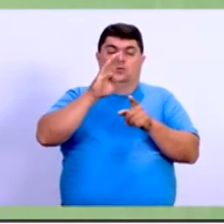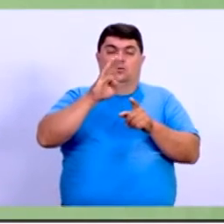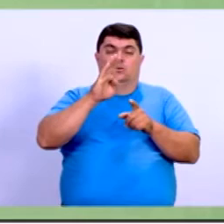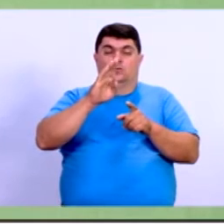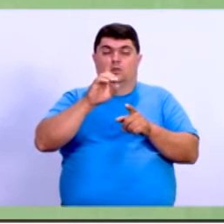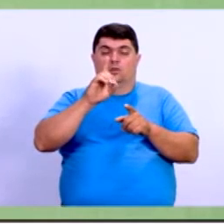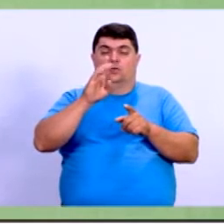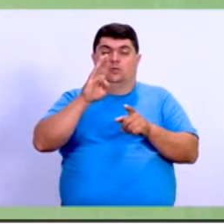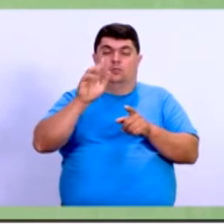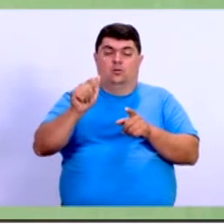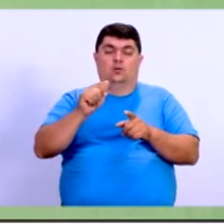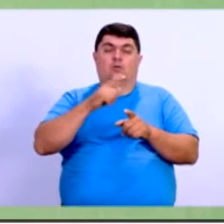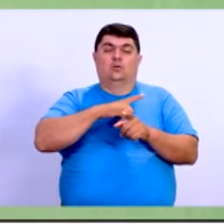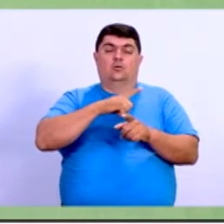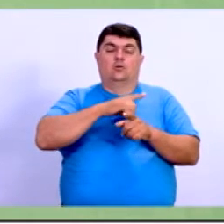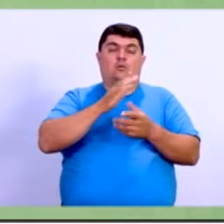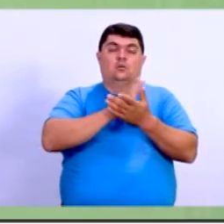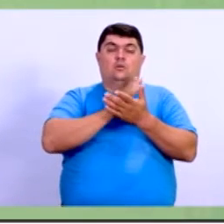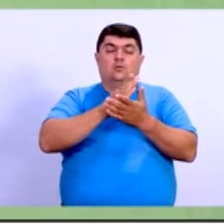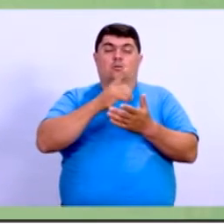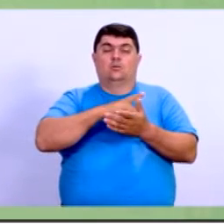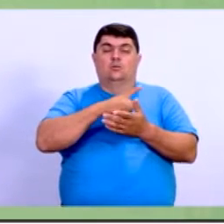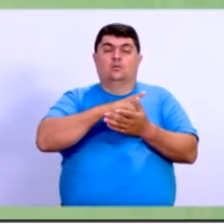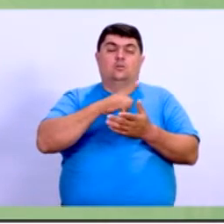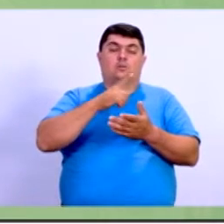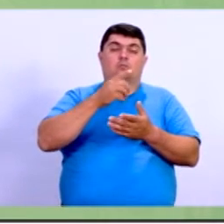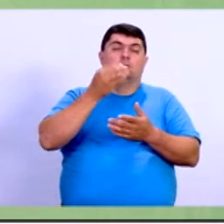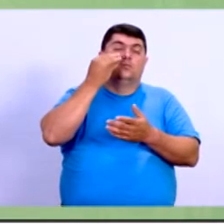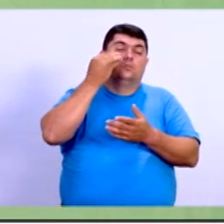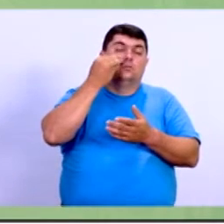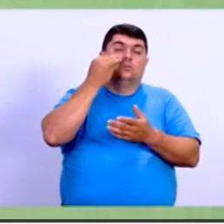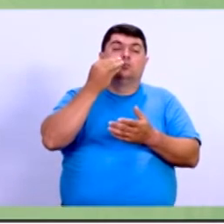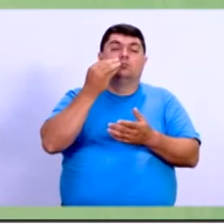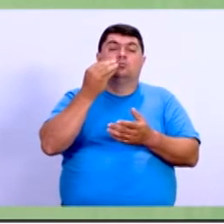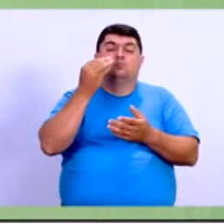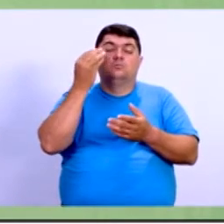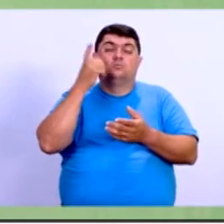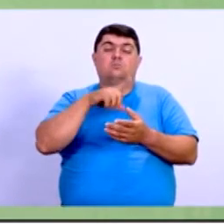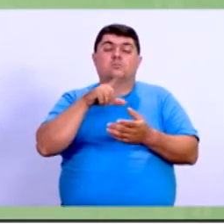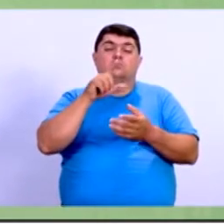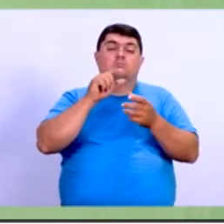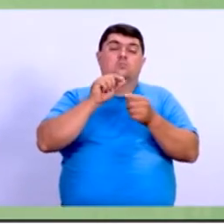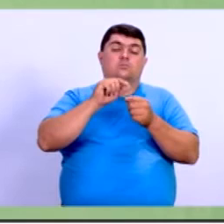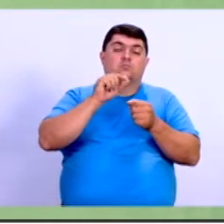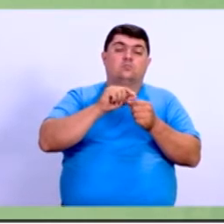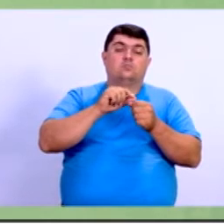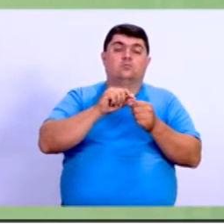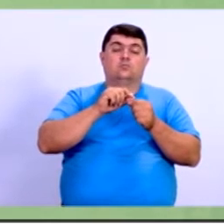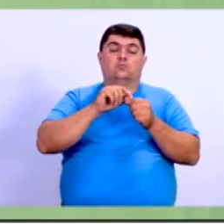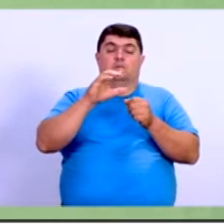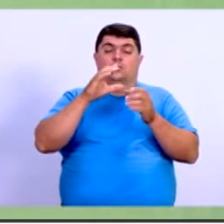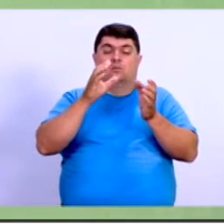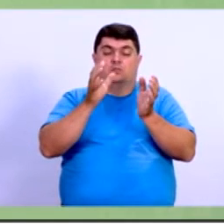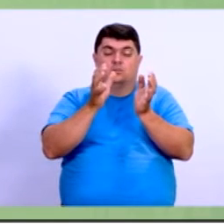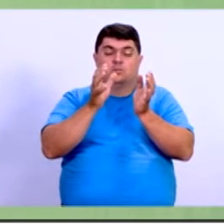meio do meu caso de uso as atividades que acontecem no caso de uso,